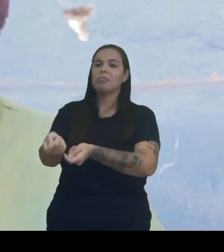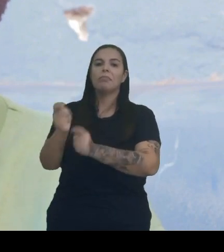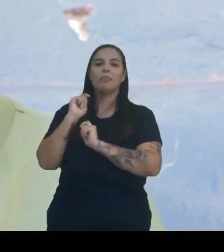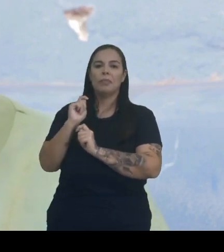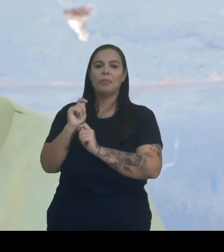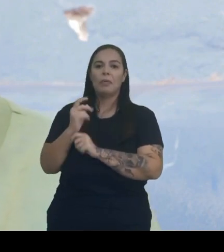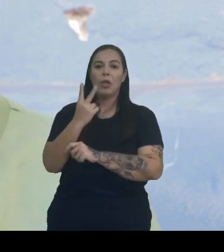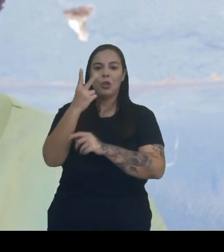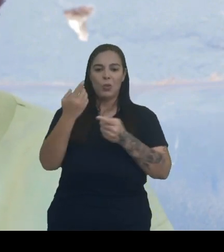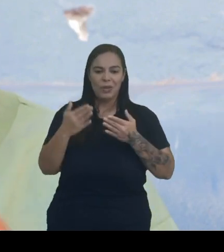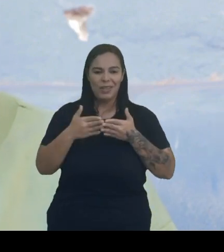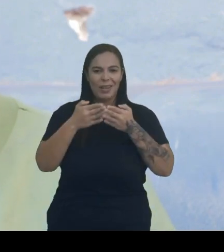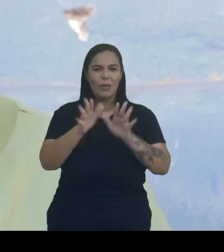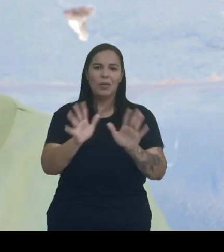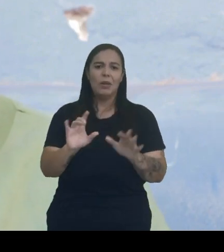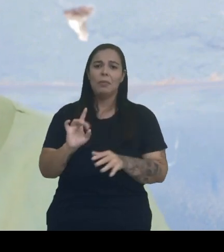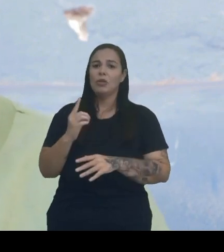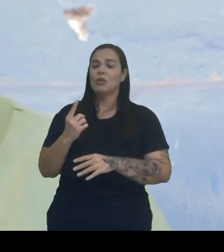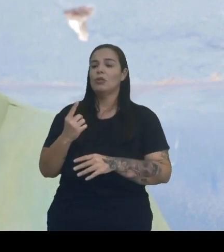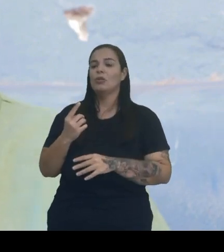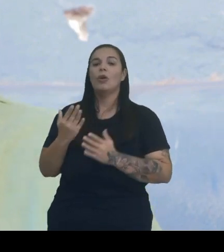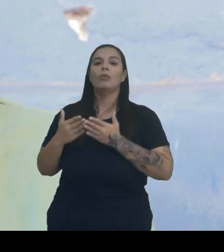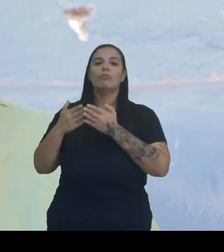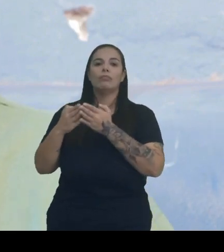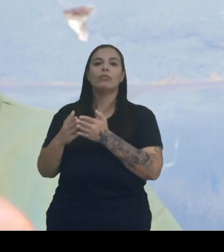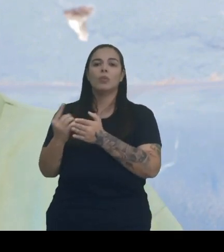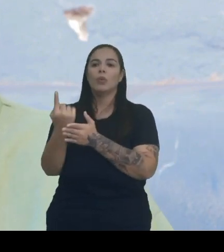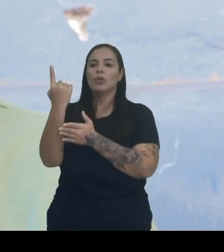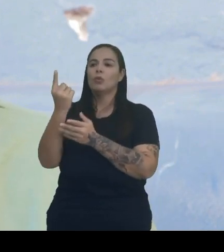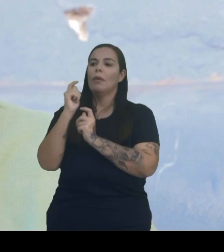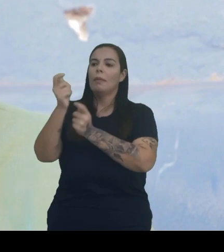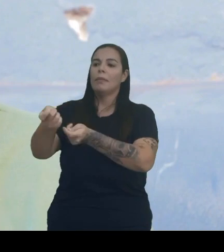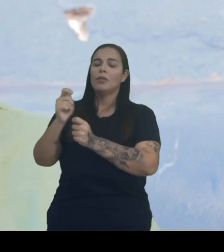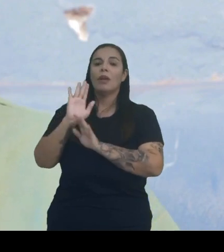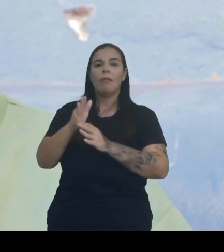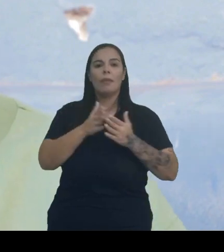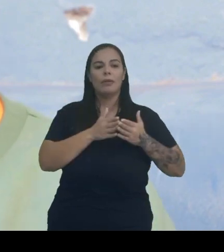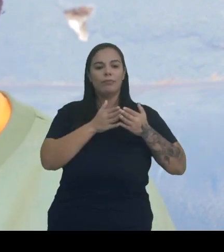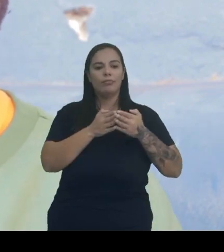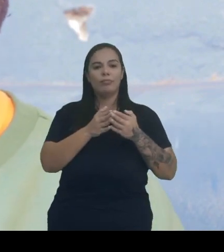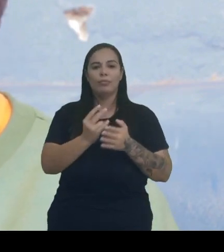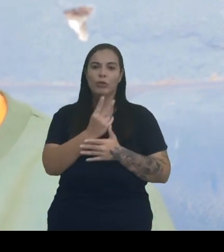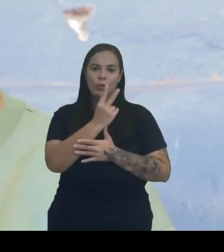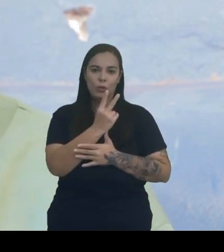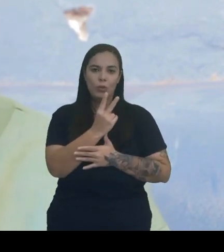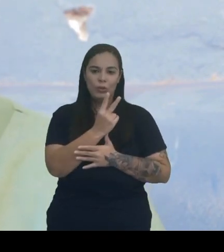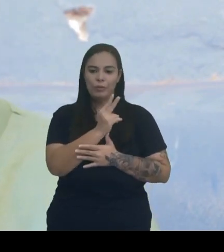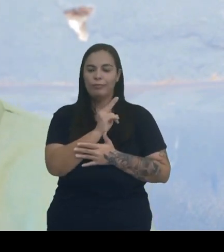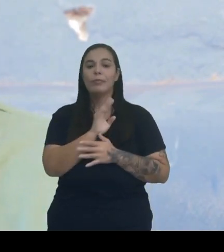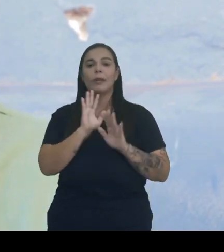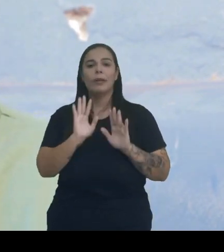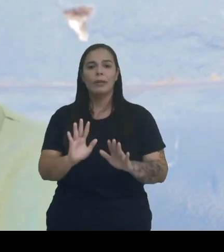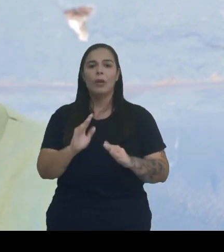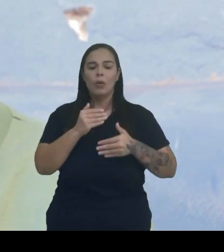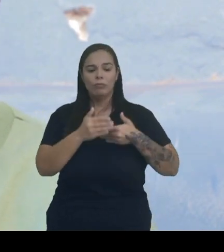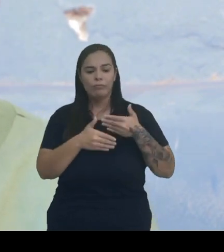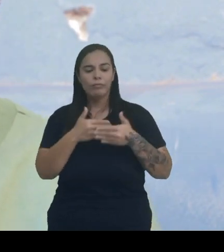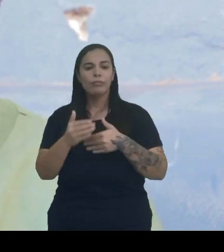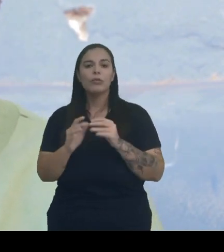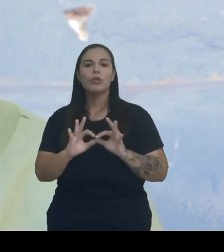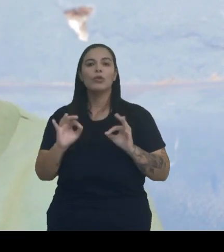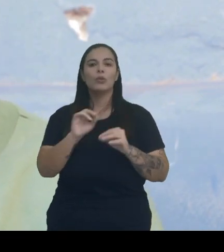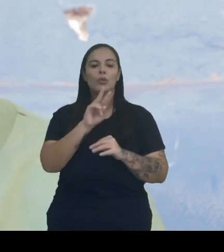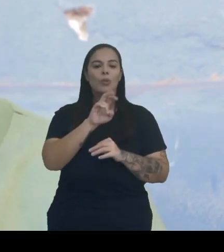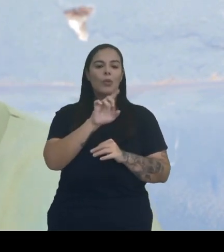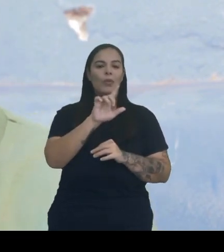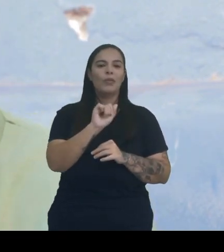ficavam. Então resolvia tudo. Não pescava com as 2 canoas, pescava com uma só, mas ia 2 canoas. Matasse peixe, enchia, ia para o mercado e tudo. Então eles faziam